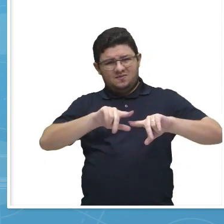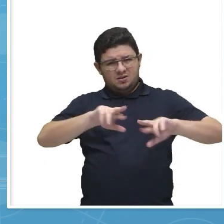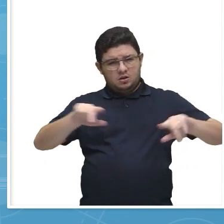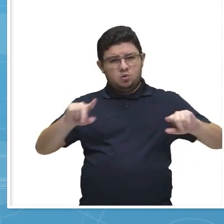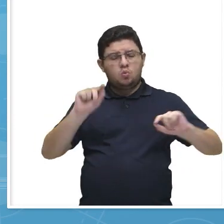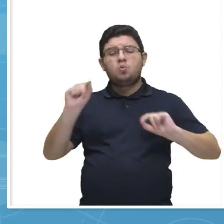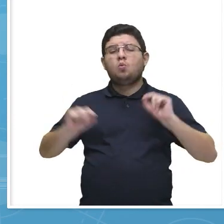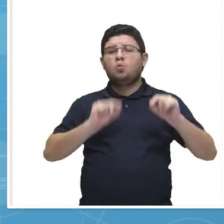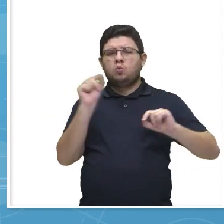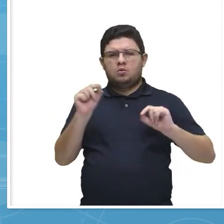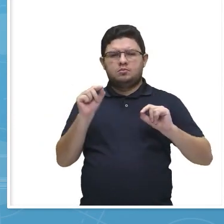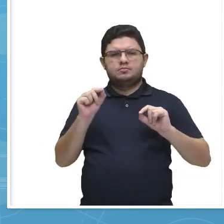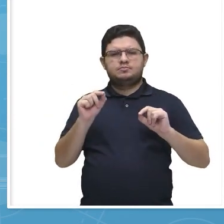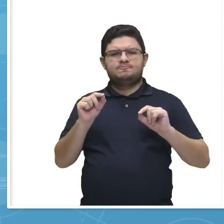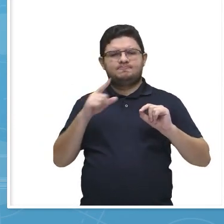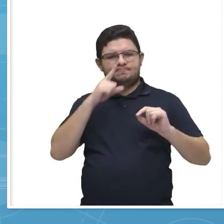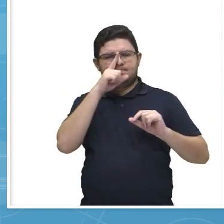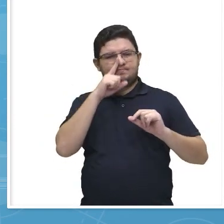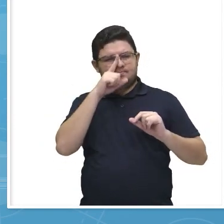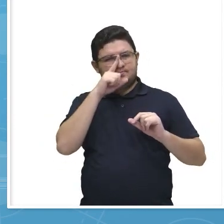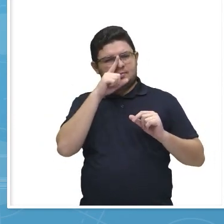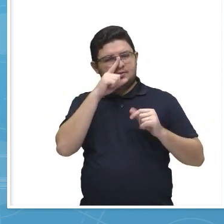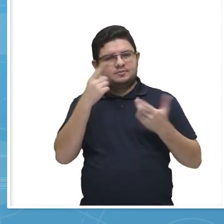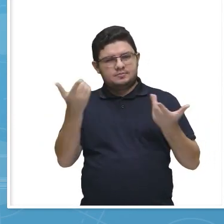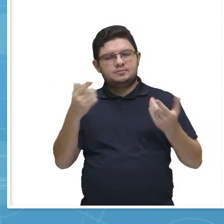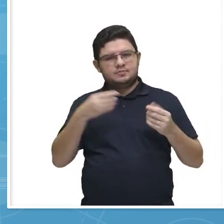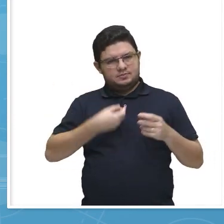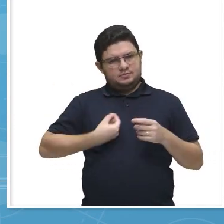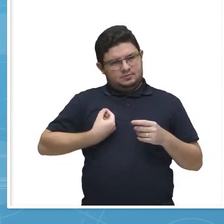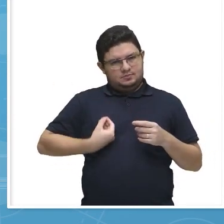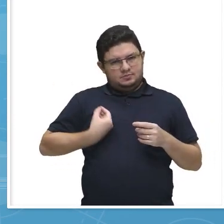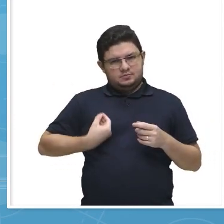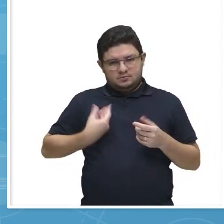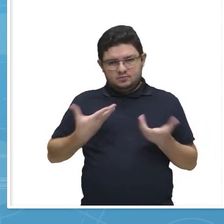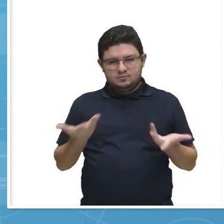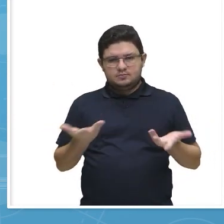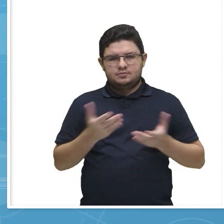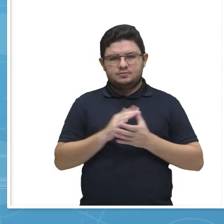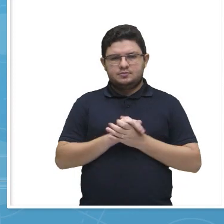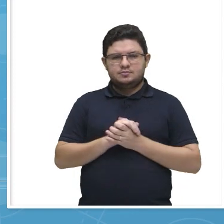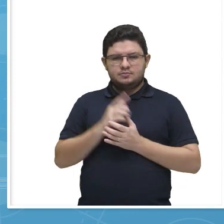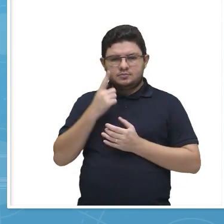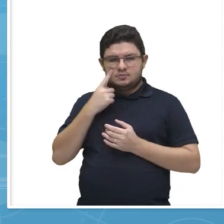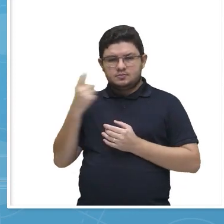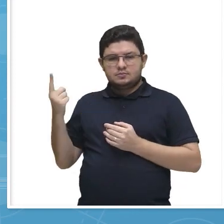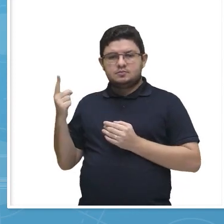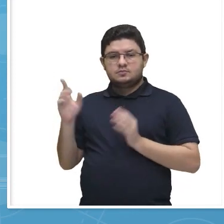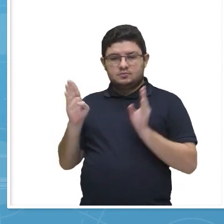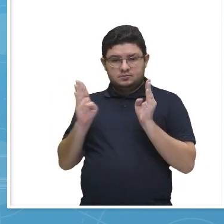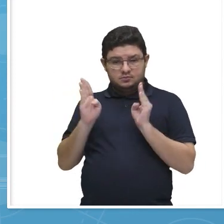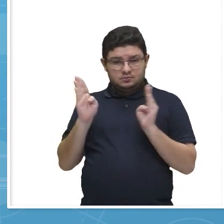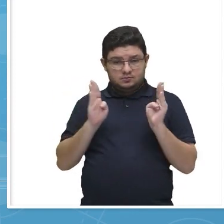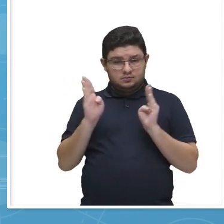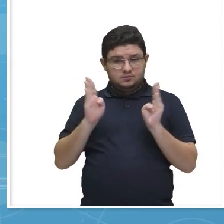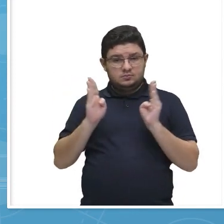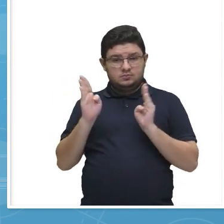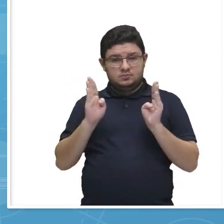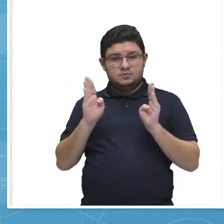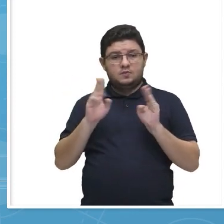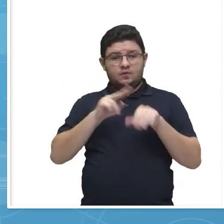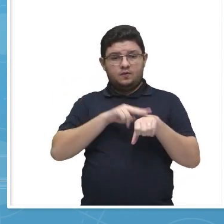vida. Pessoal, olha só. Os perigos desta vida é